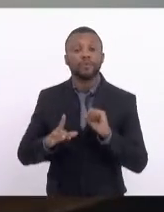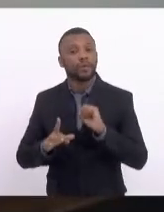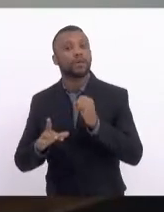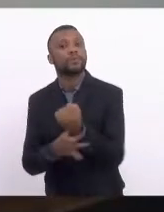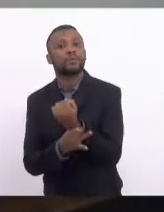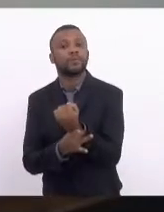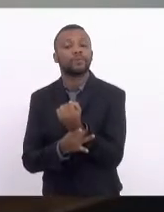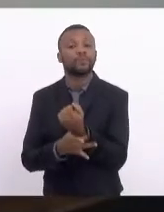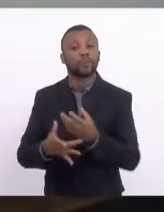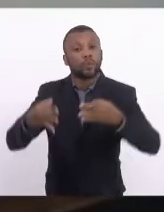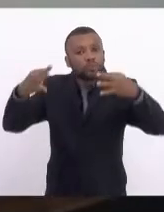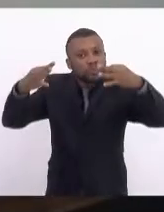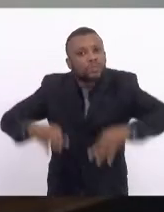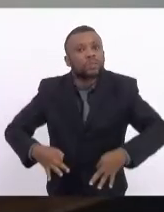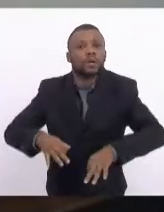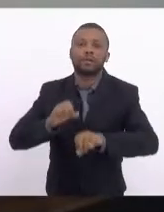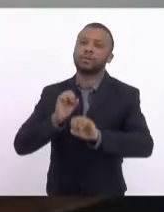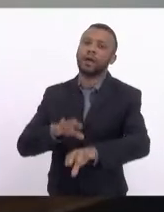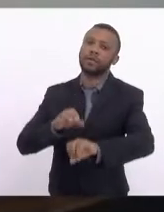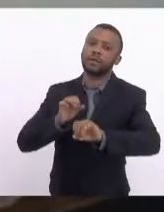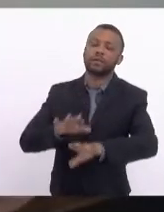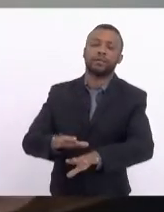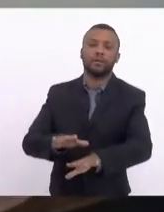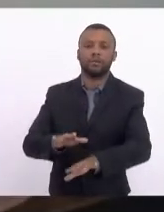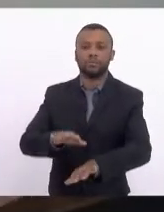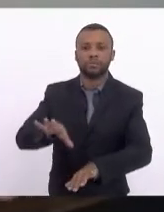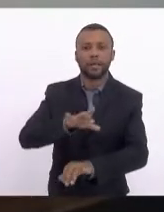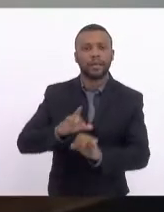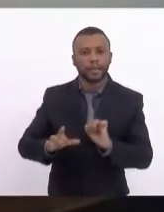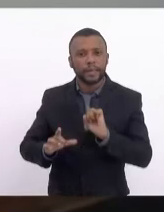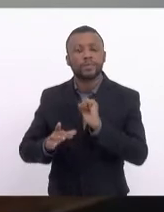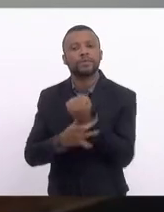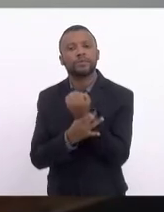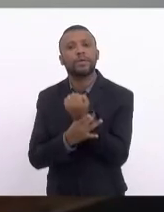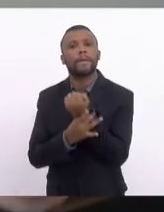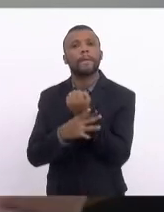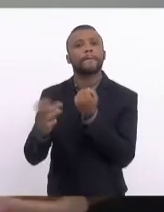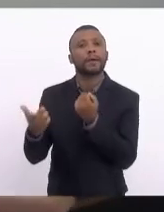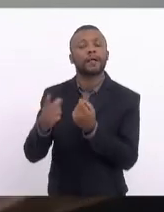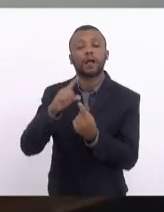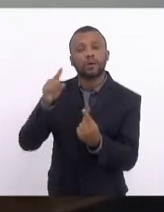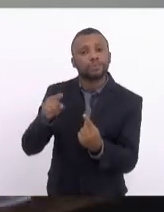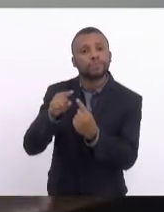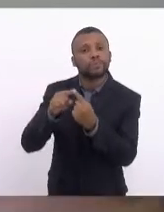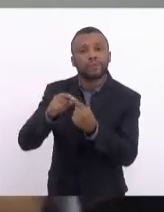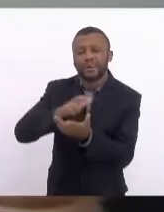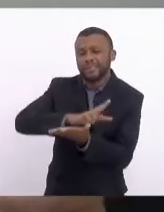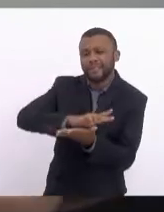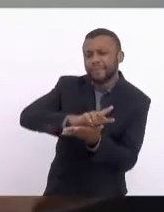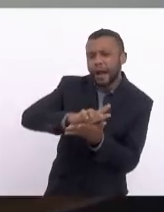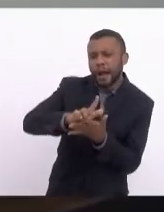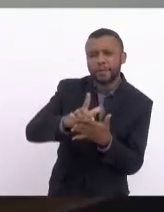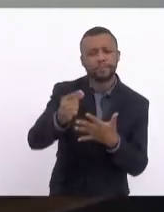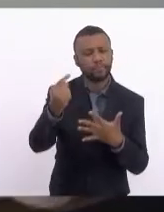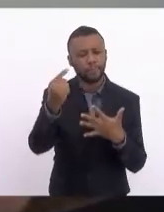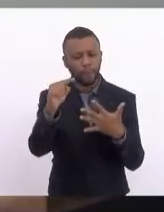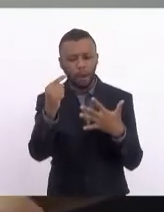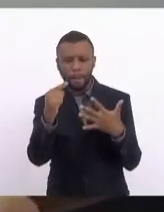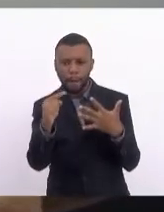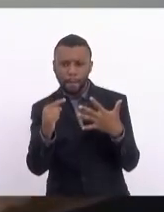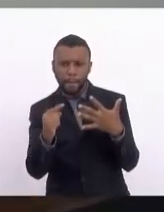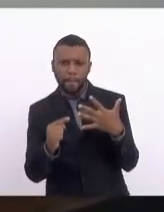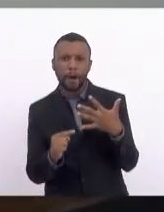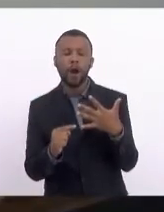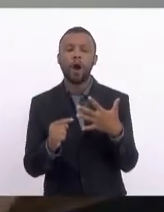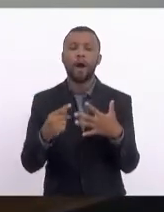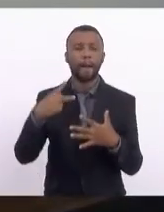educação, e o direito à educação ele é garantido pela confluência de vários fatores, de várias